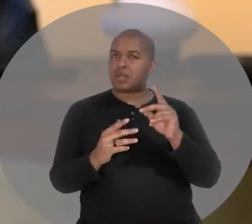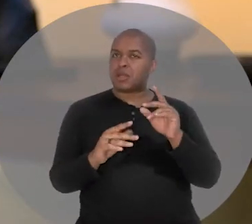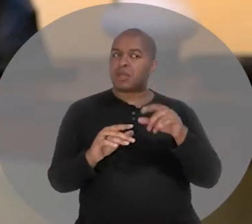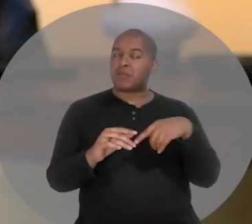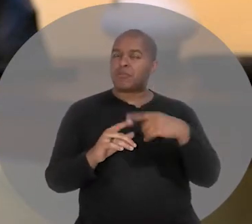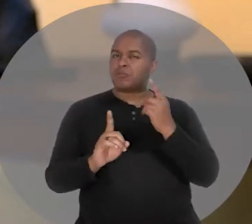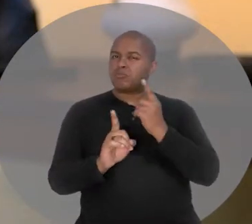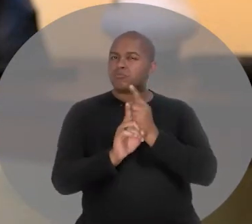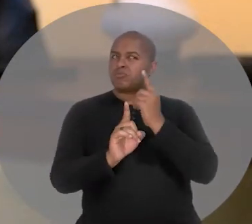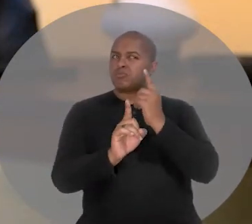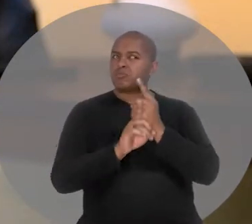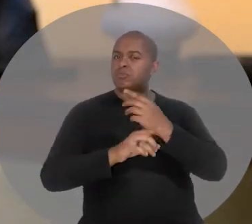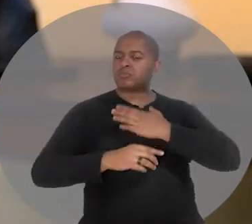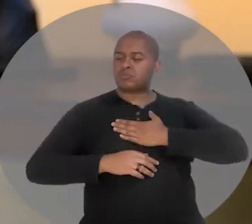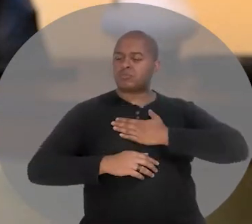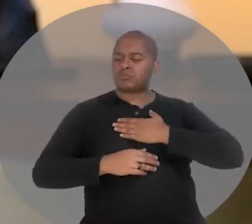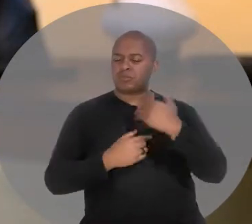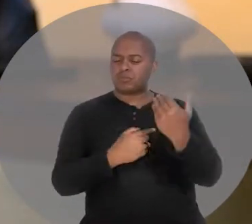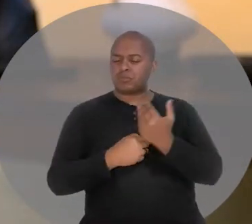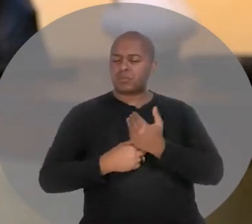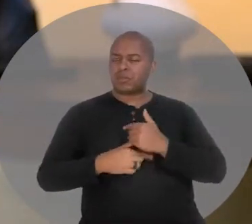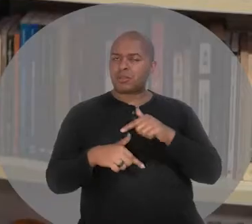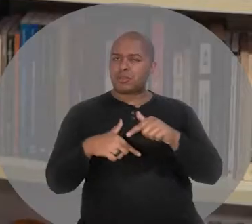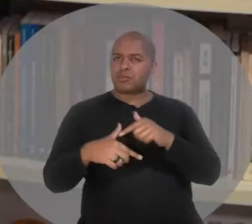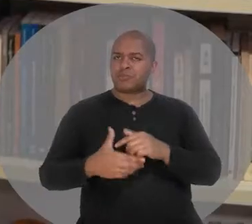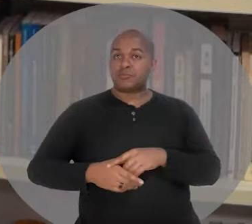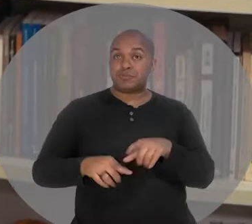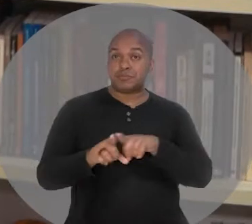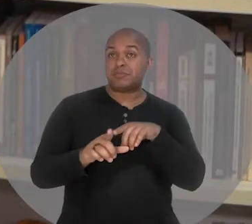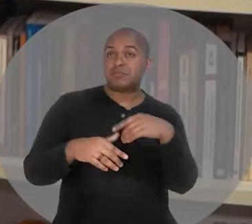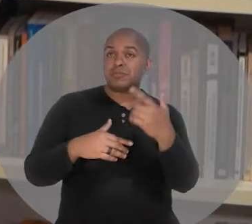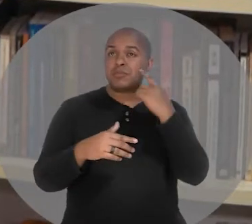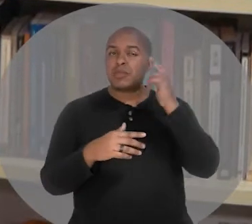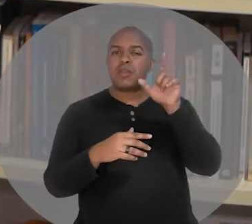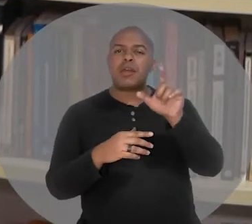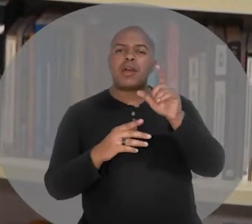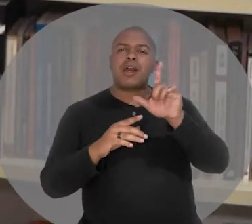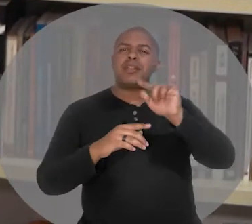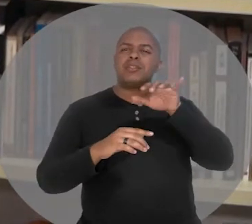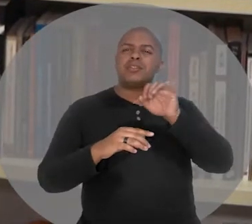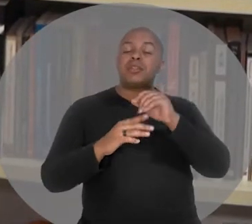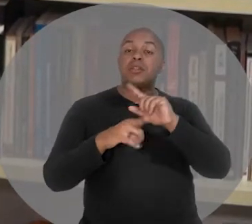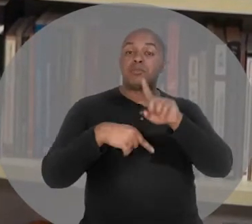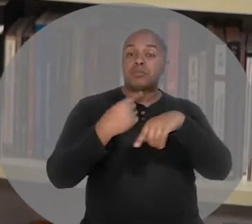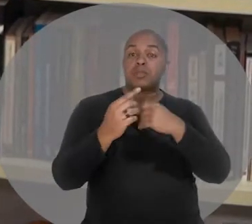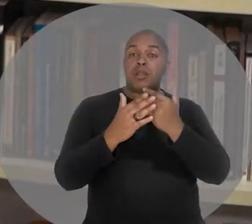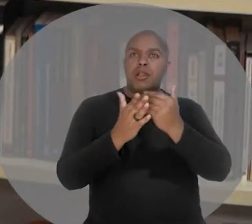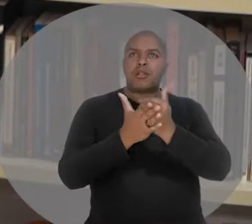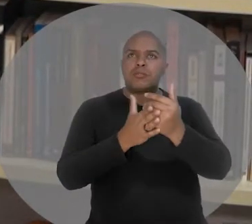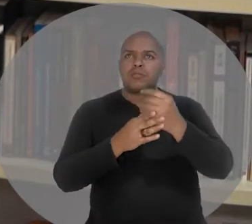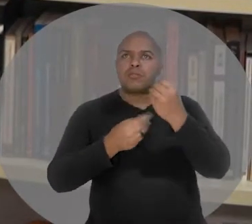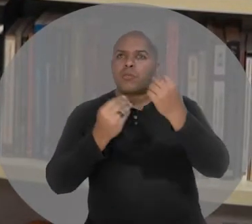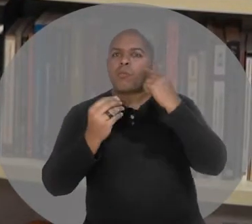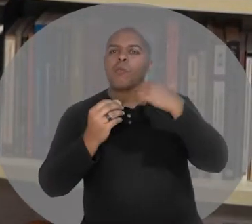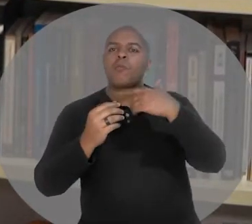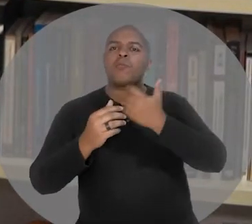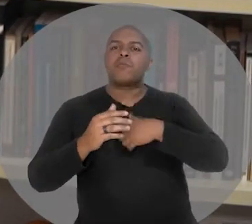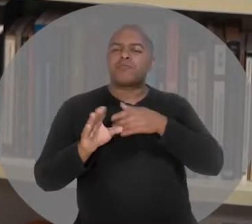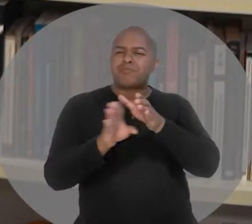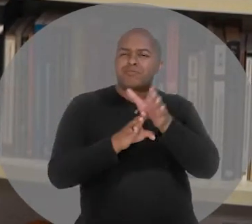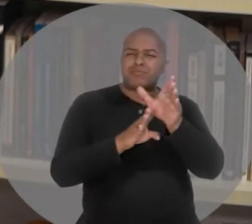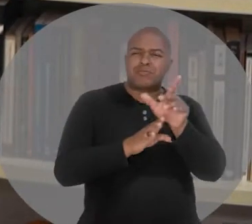que eu fui descobrindo em mim e que foi me ajudando no meu trabalho. E desde então, a Lígia logo em seguida se tornou